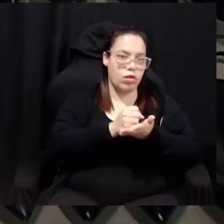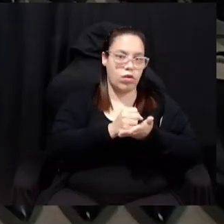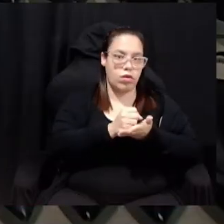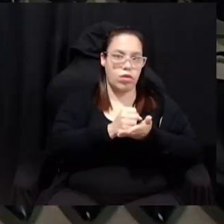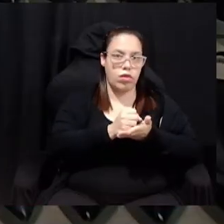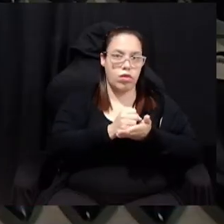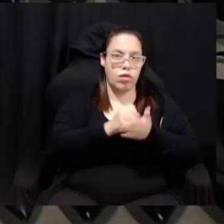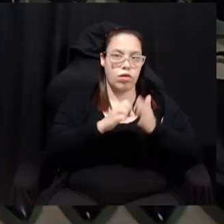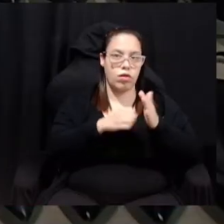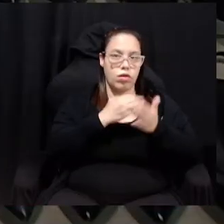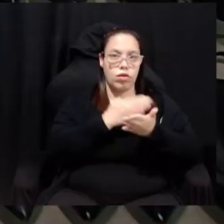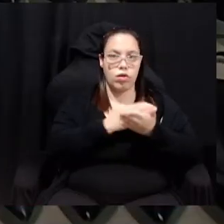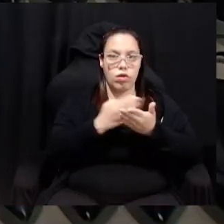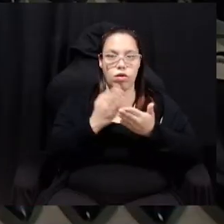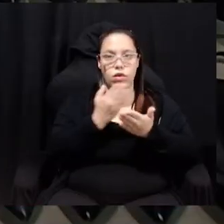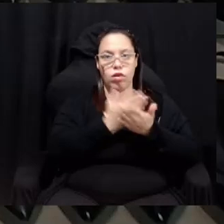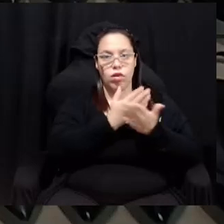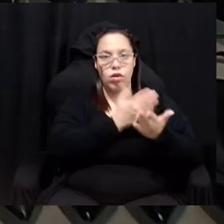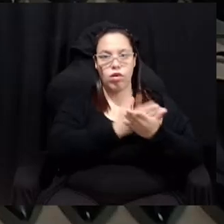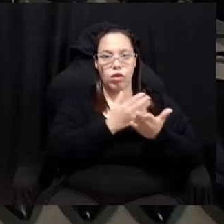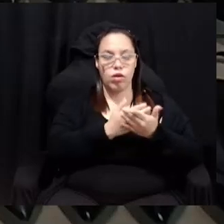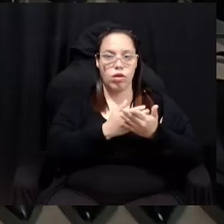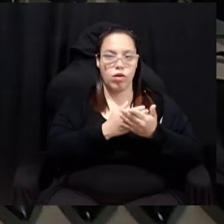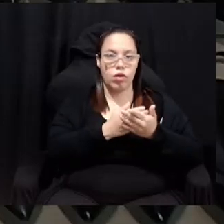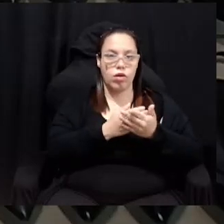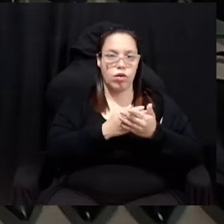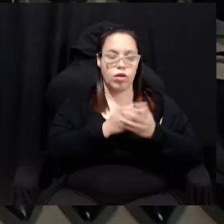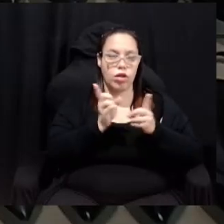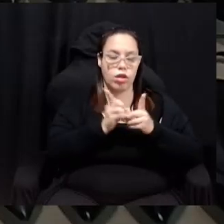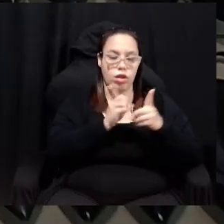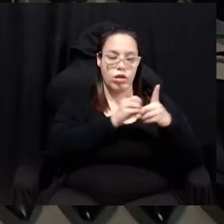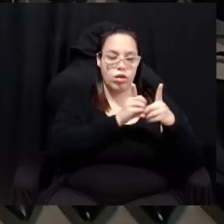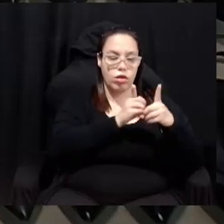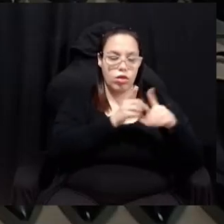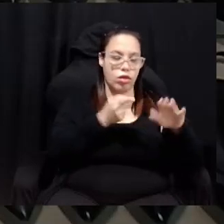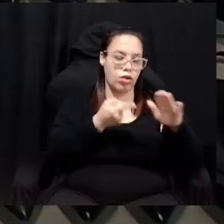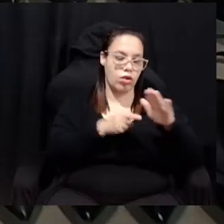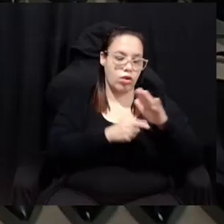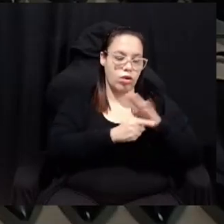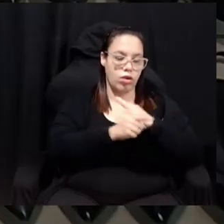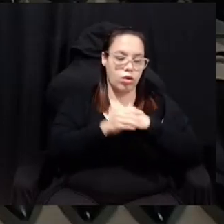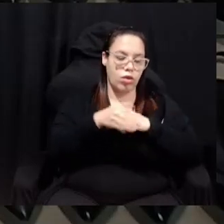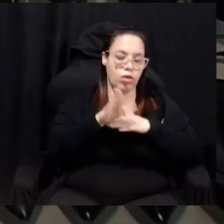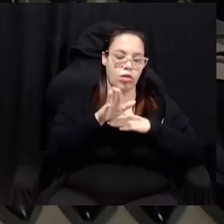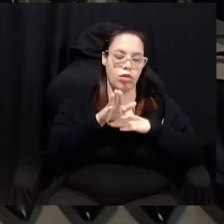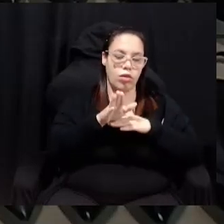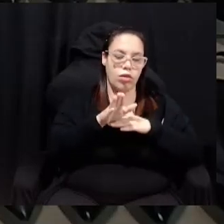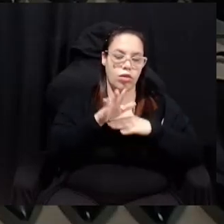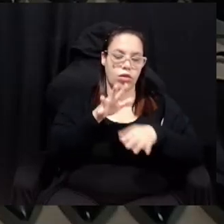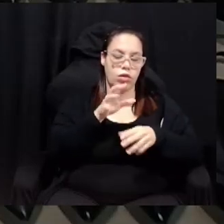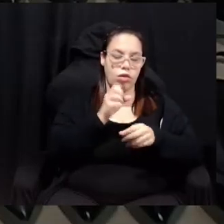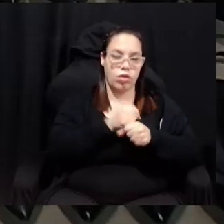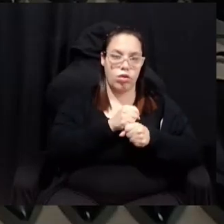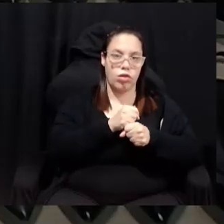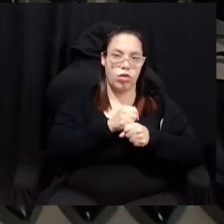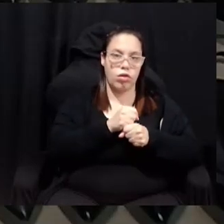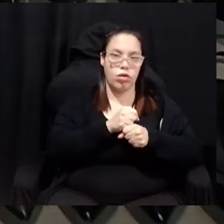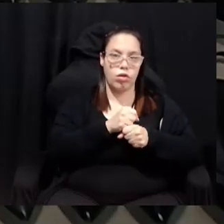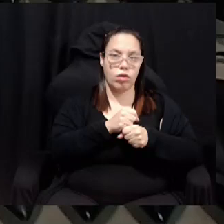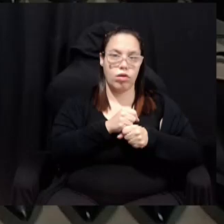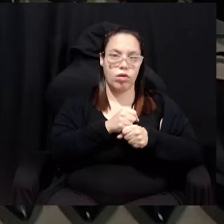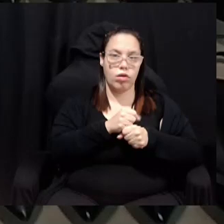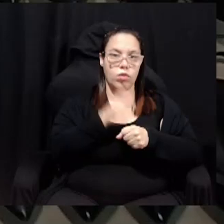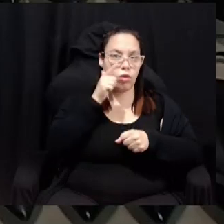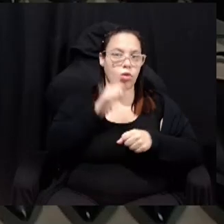começando a estudar a parte de consultoria. Eu queria me aprofundar um pouquinho mais para me consolidar, para então apostar no empreendedorismo. O